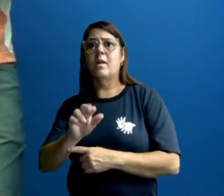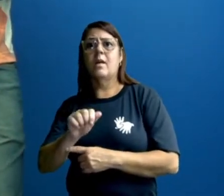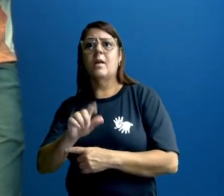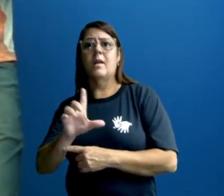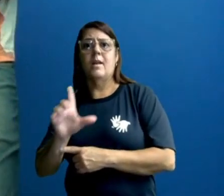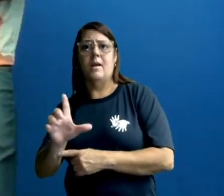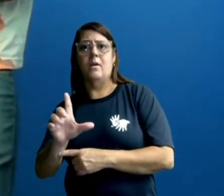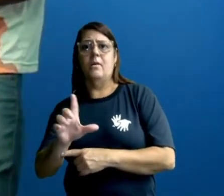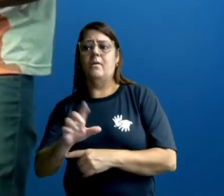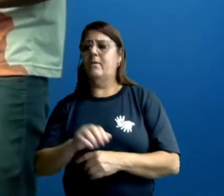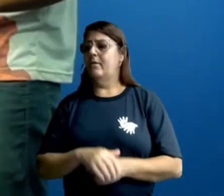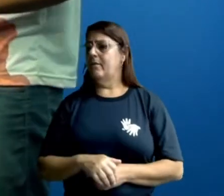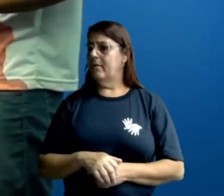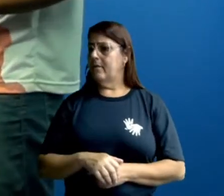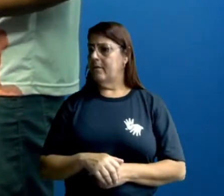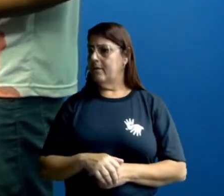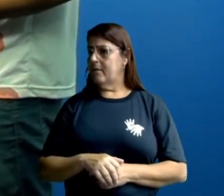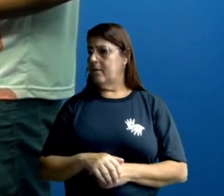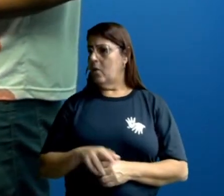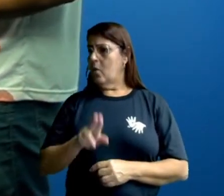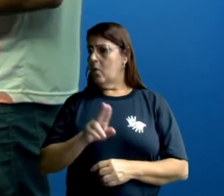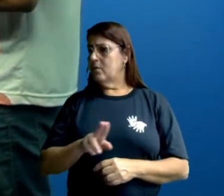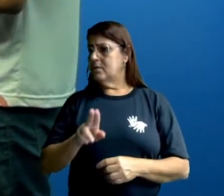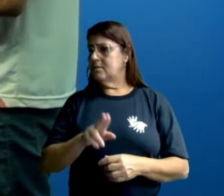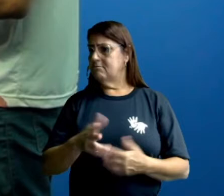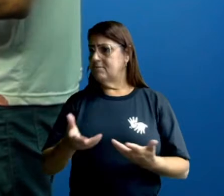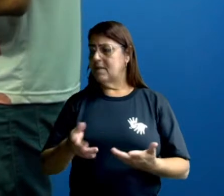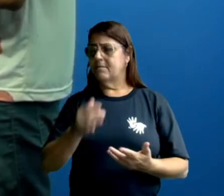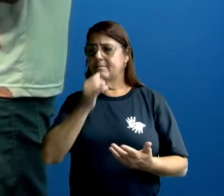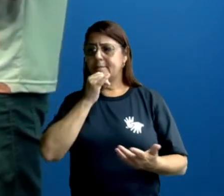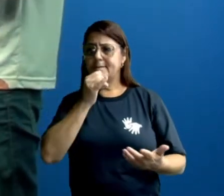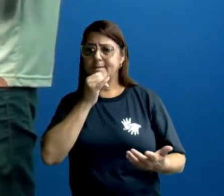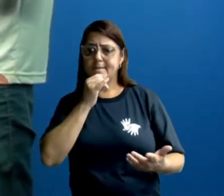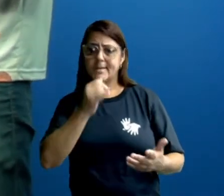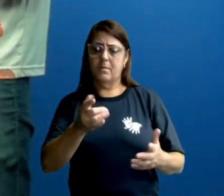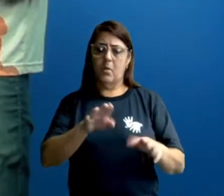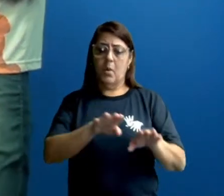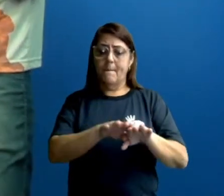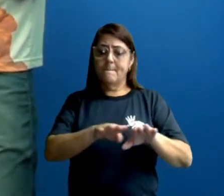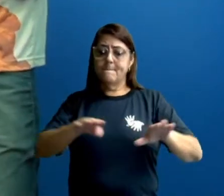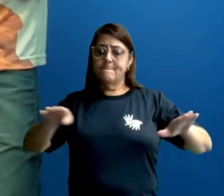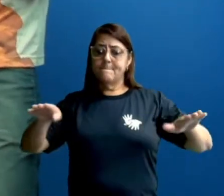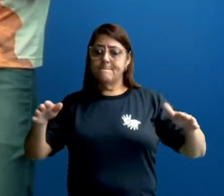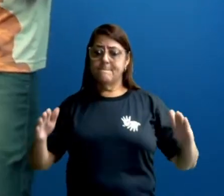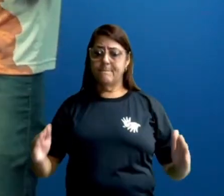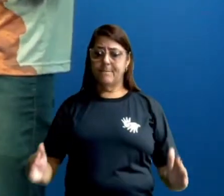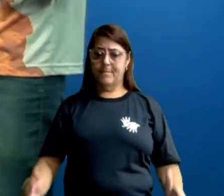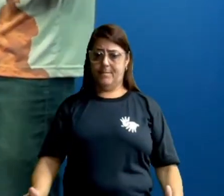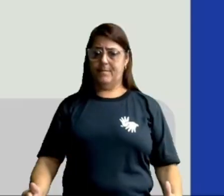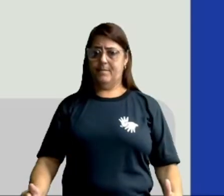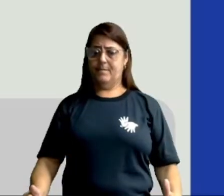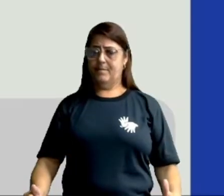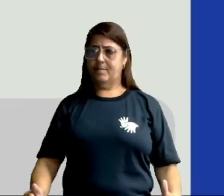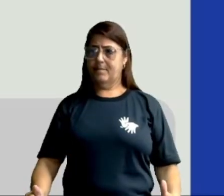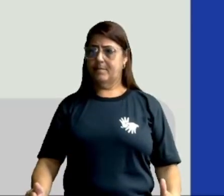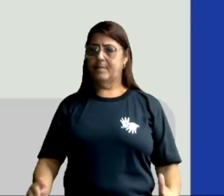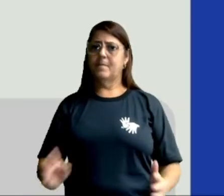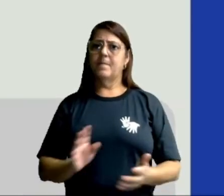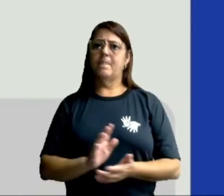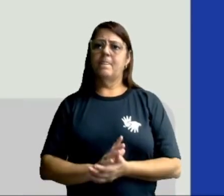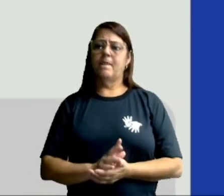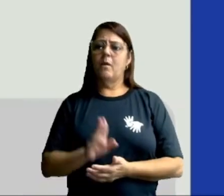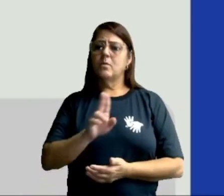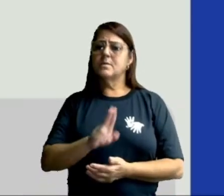retirado das rochas. E a gente vai ver aqui alguns exemplos, como por exemplo essa mesa aqui, né? Que é